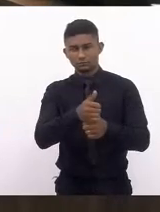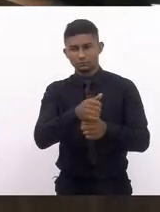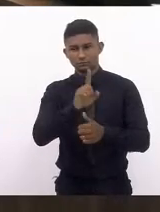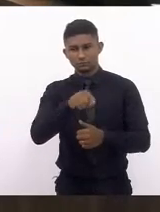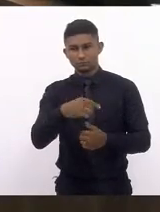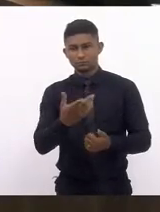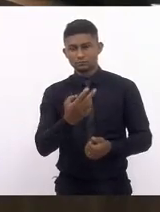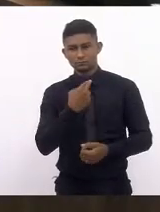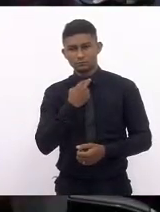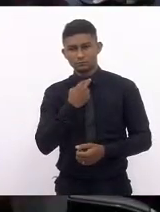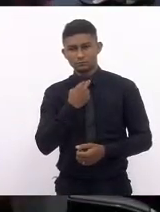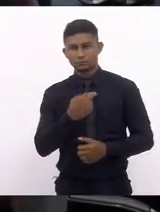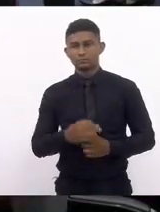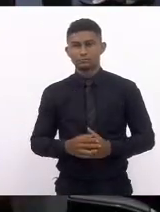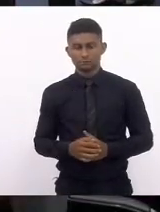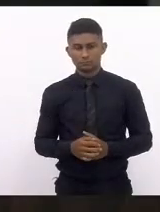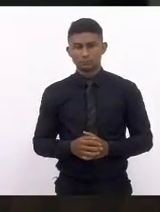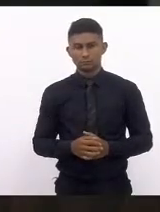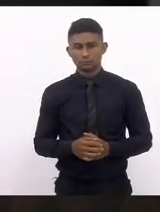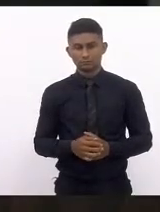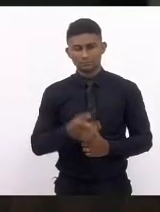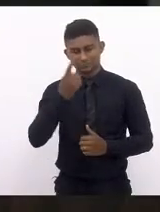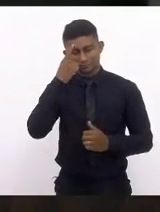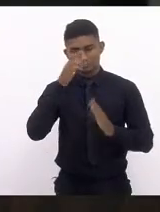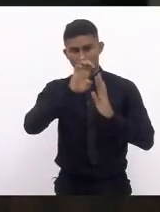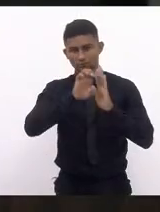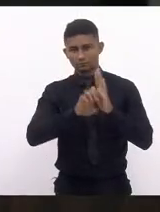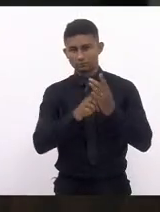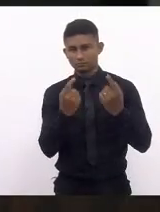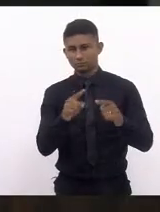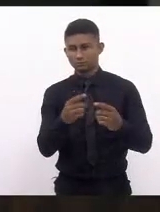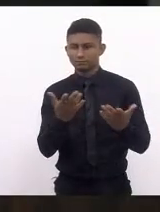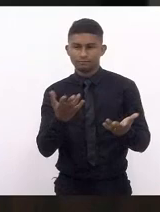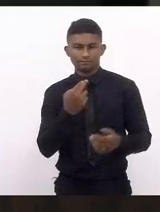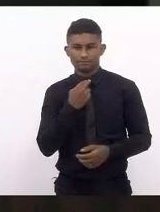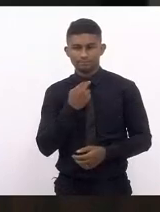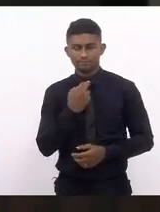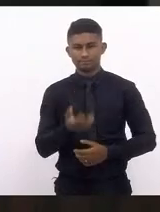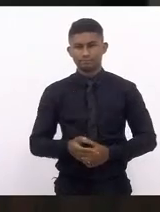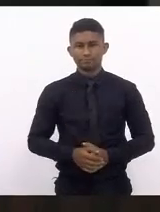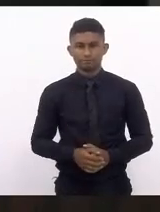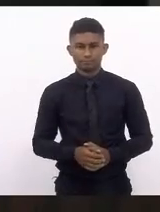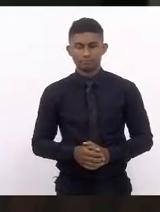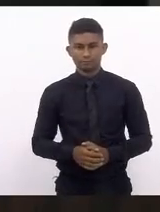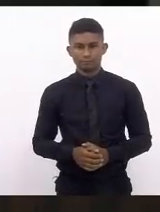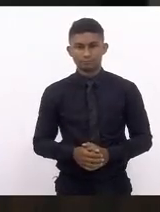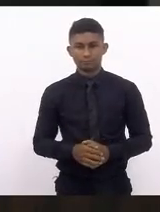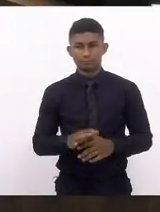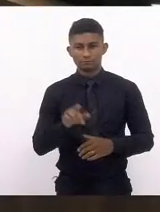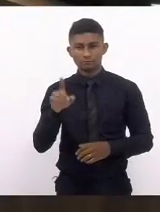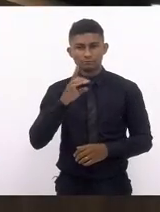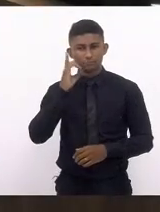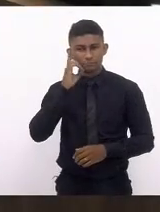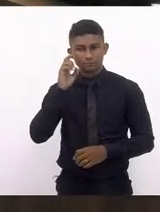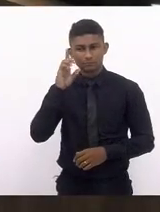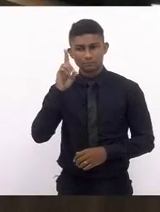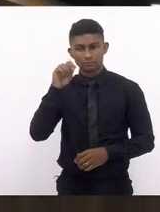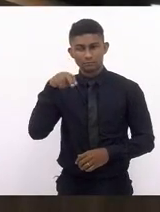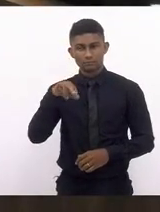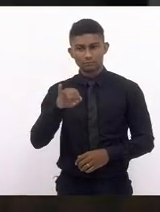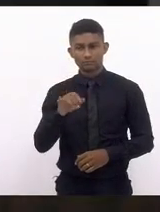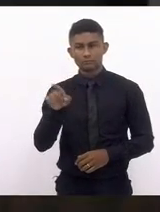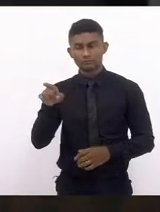e eu não posso não porque não é foi contra todas as emendas o adaptador Monteiro também